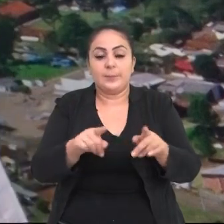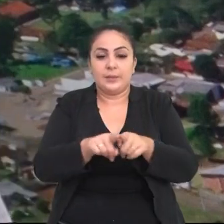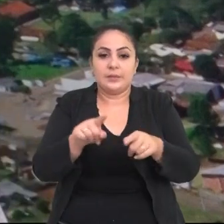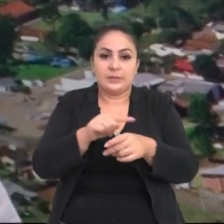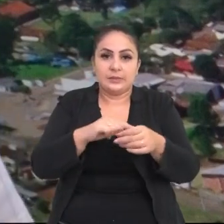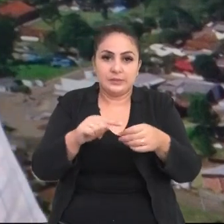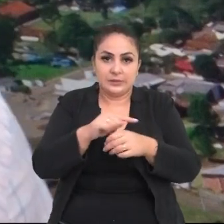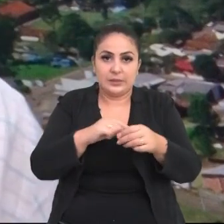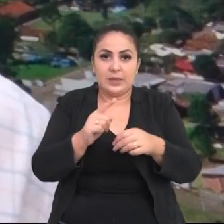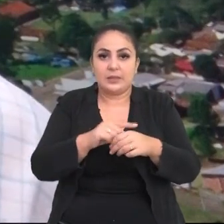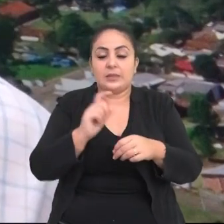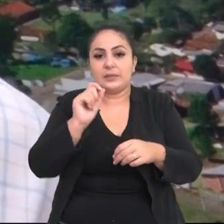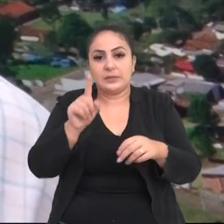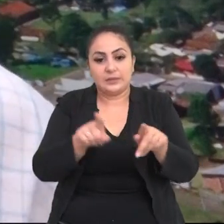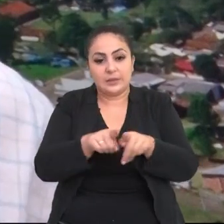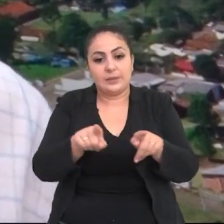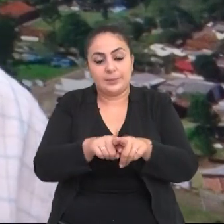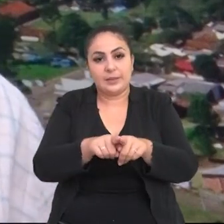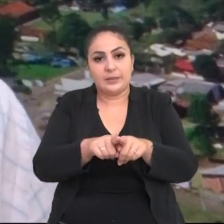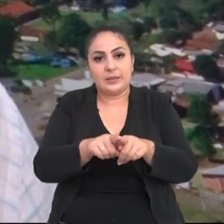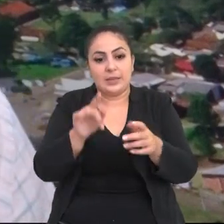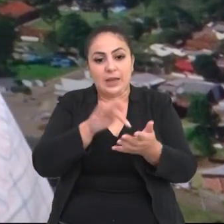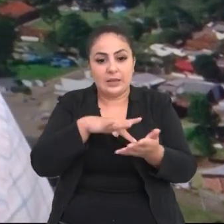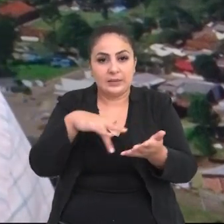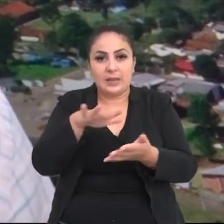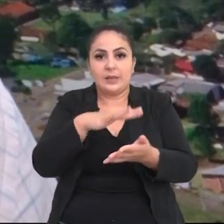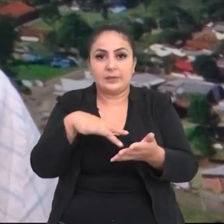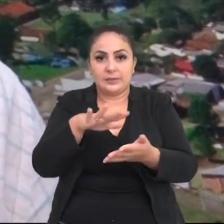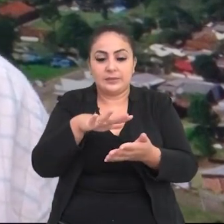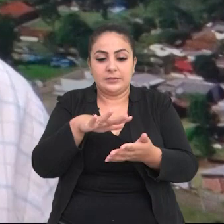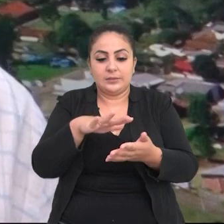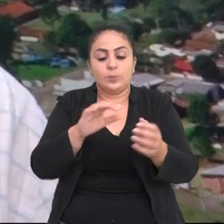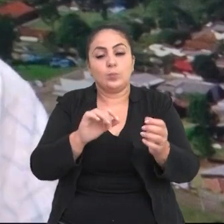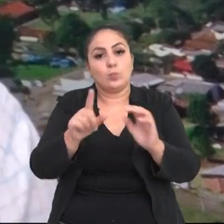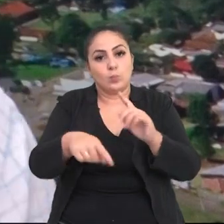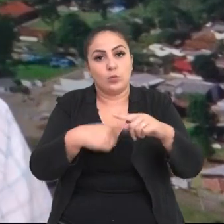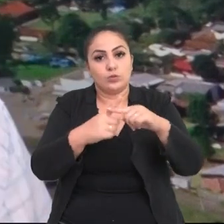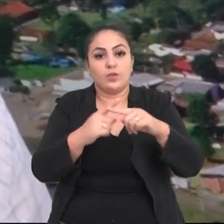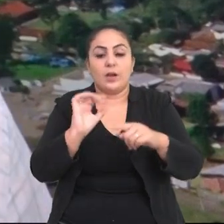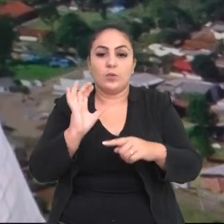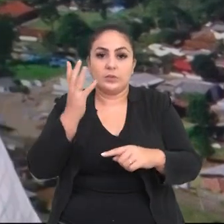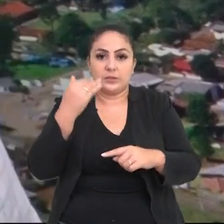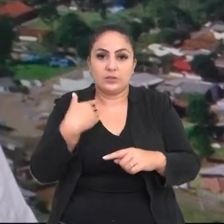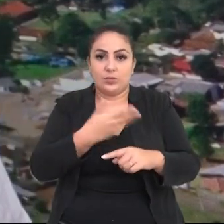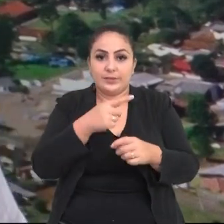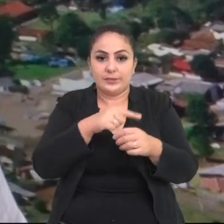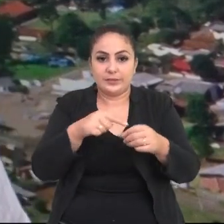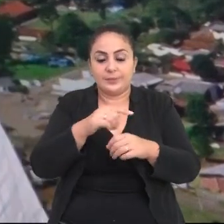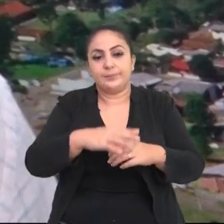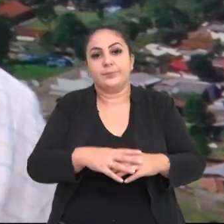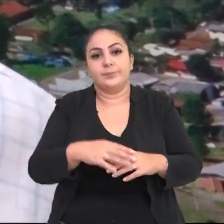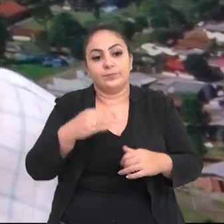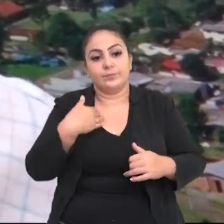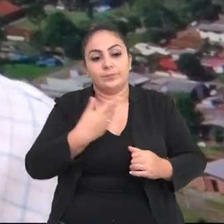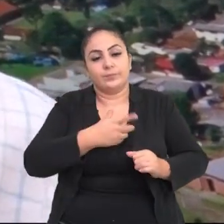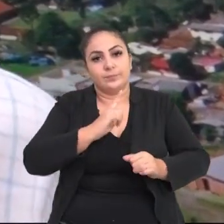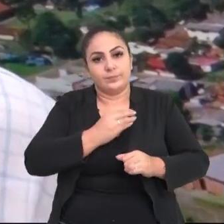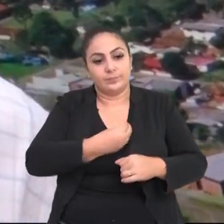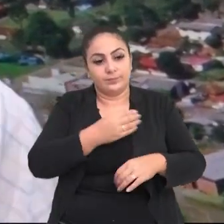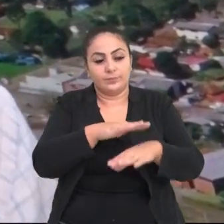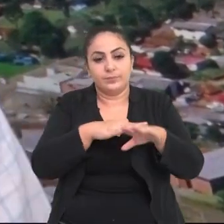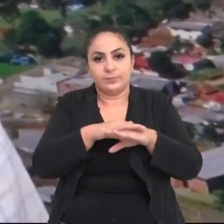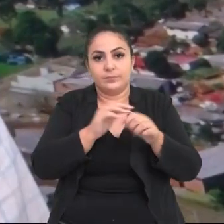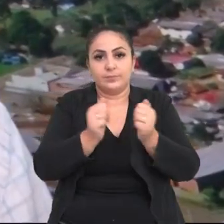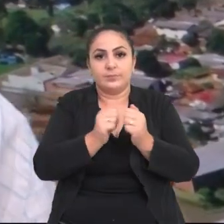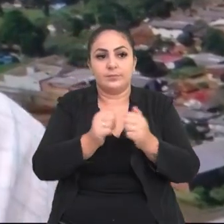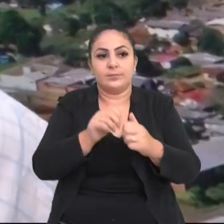da cidade, para que as situações positivas aconteçam na nossa cidade. Nós estávamos